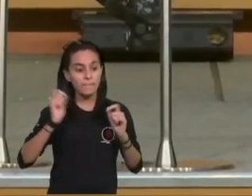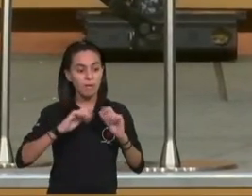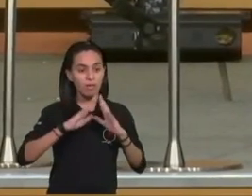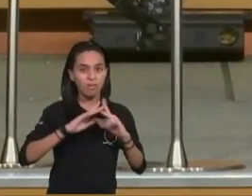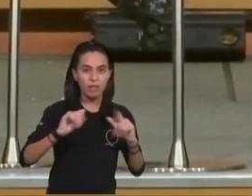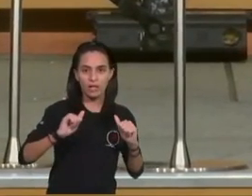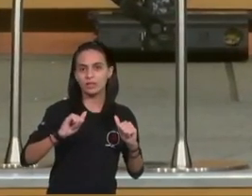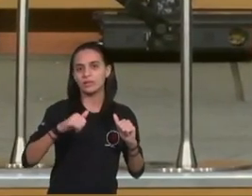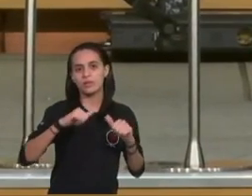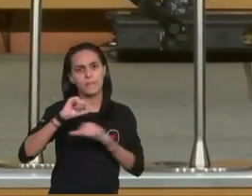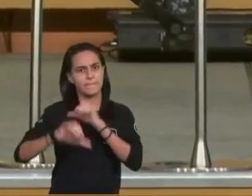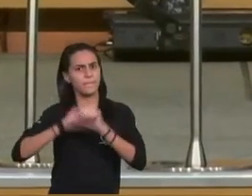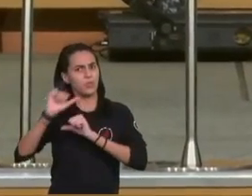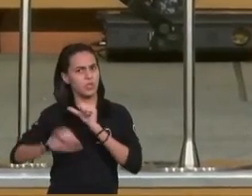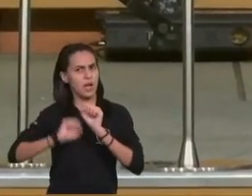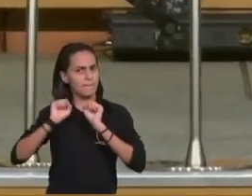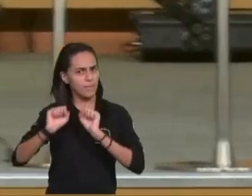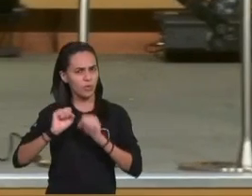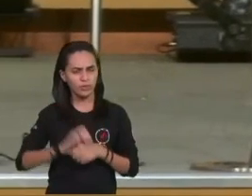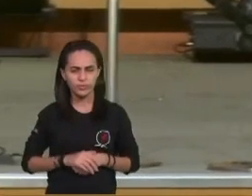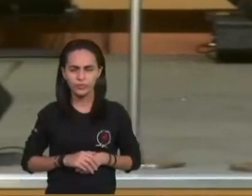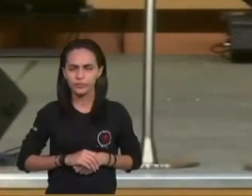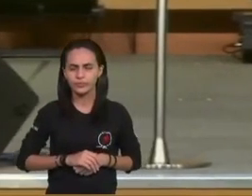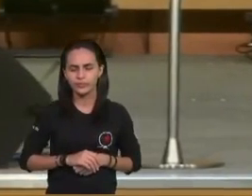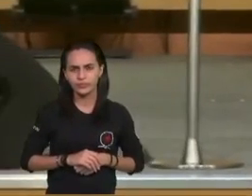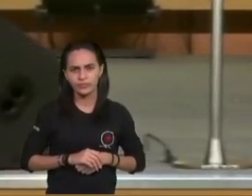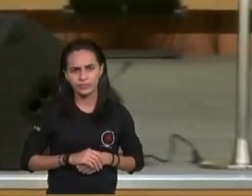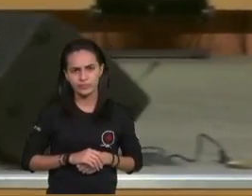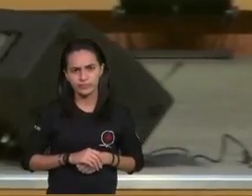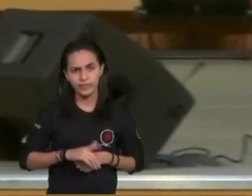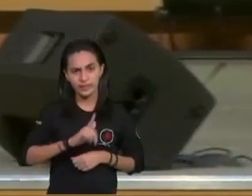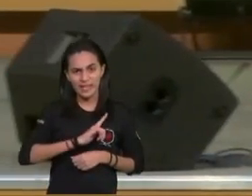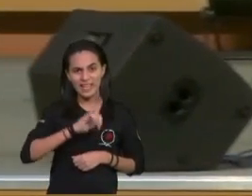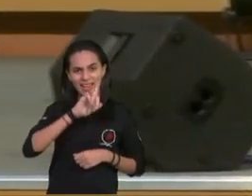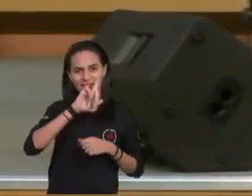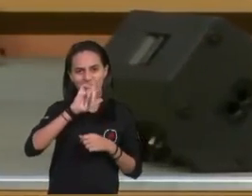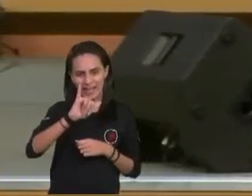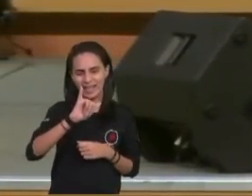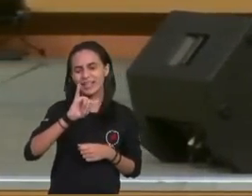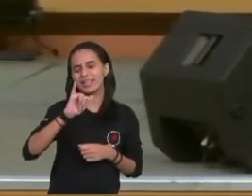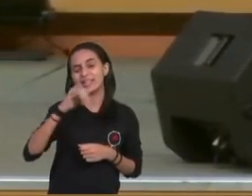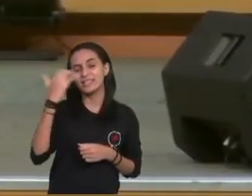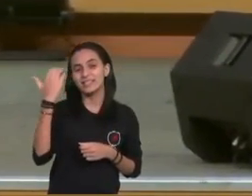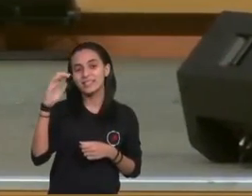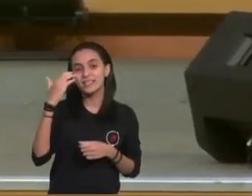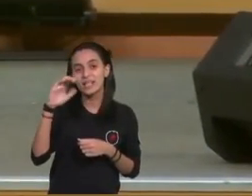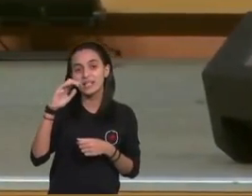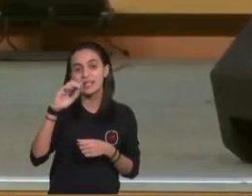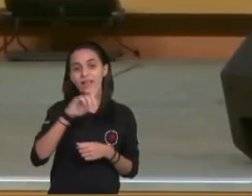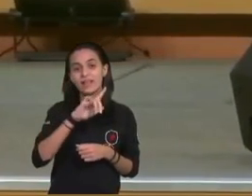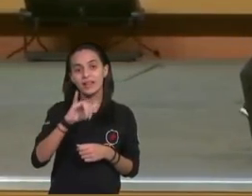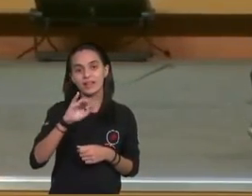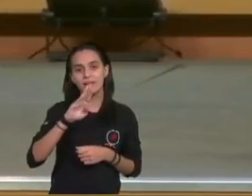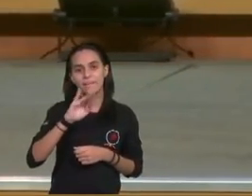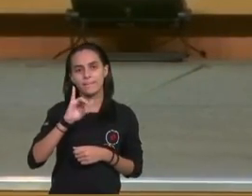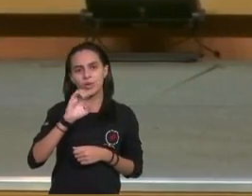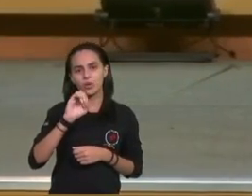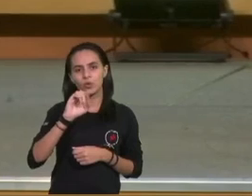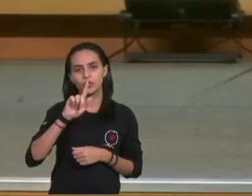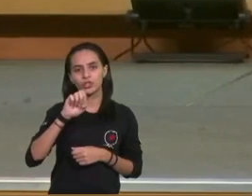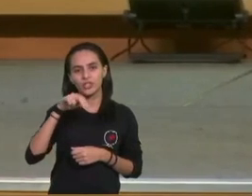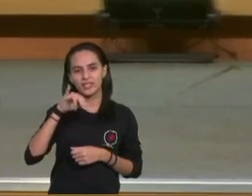cair a qualquer hora pode mudar bom então existe uma lei na ciência chamada lei da biogênese